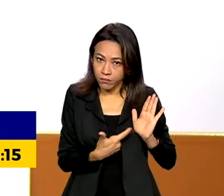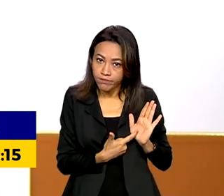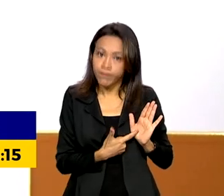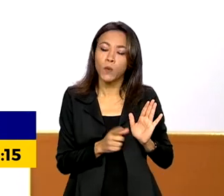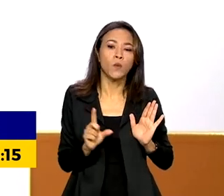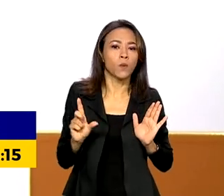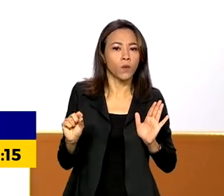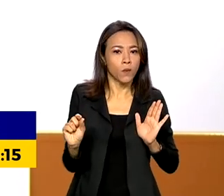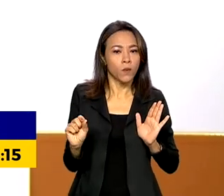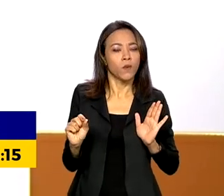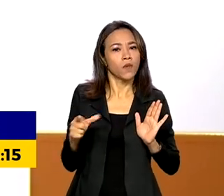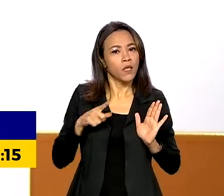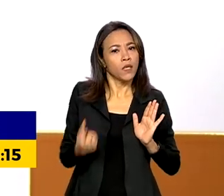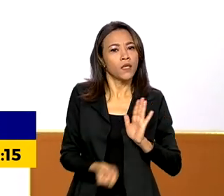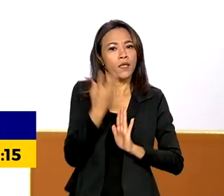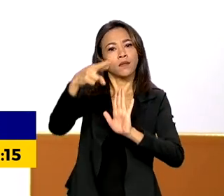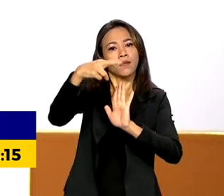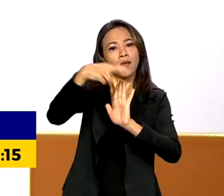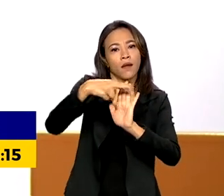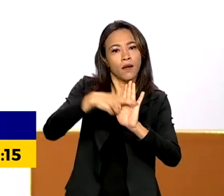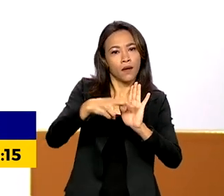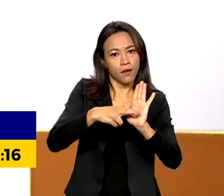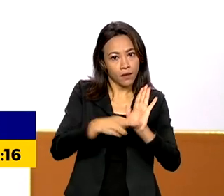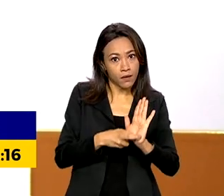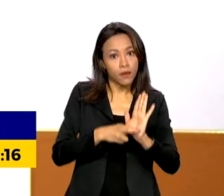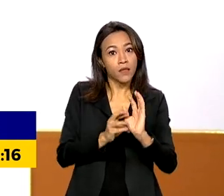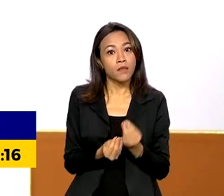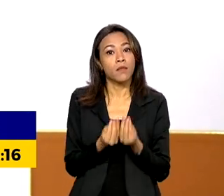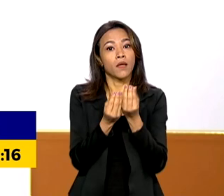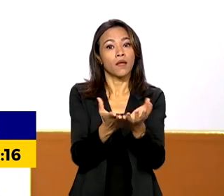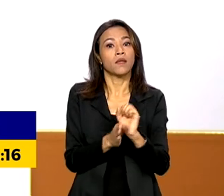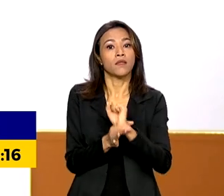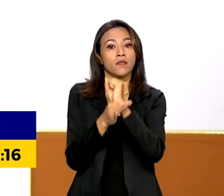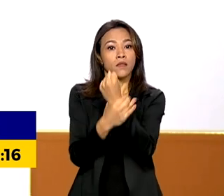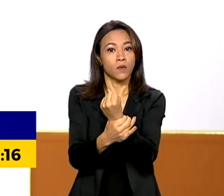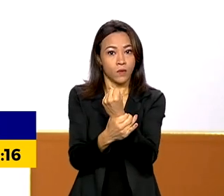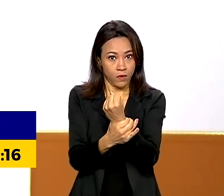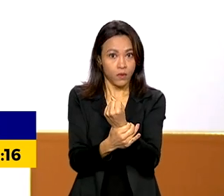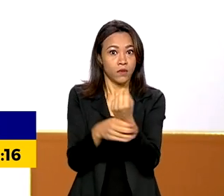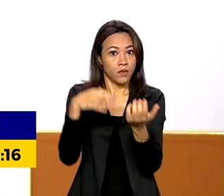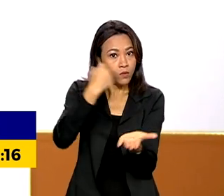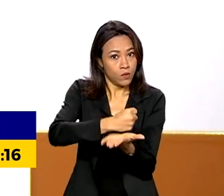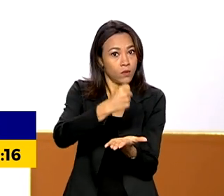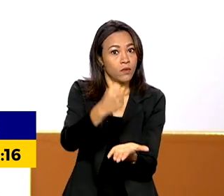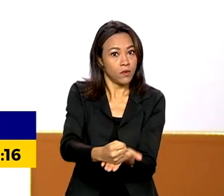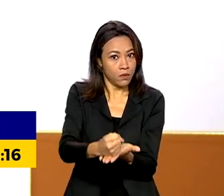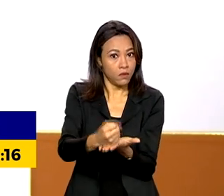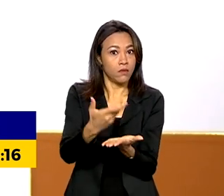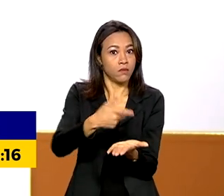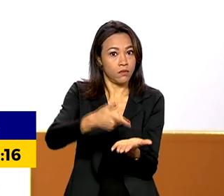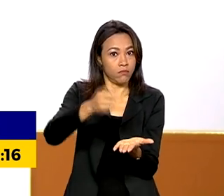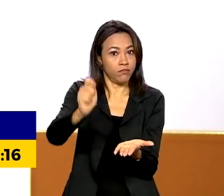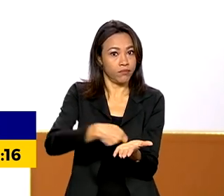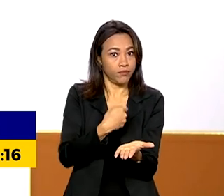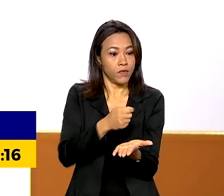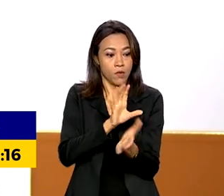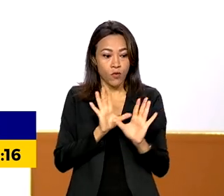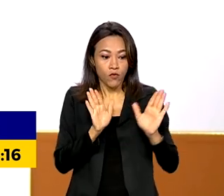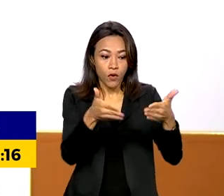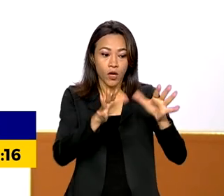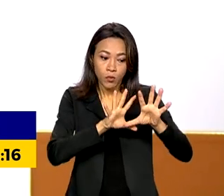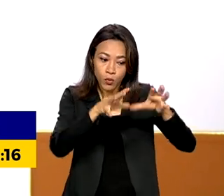especificamente para justamente dizer segurança jurídica para a comunidade